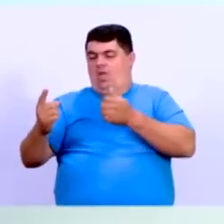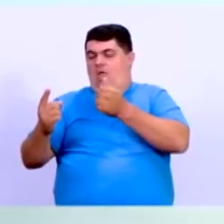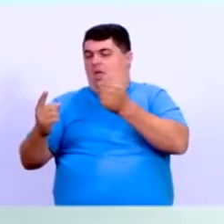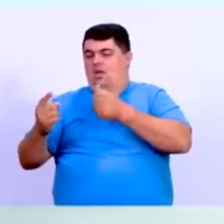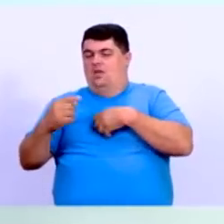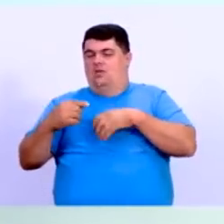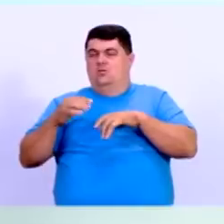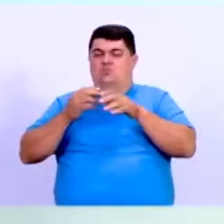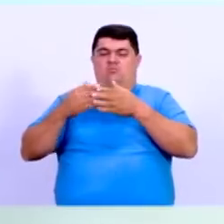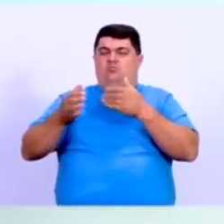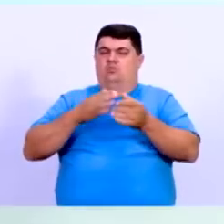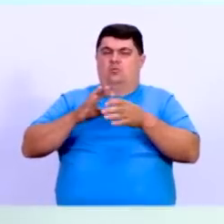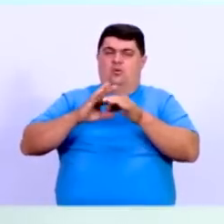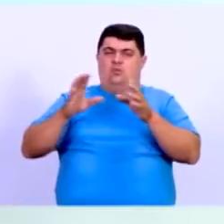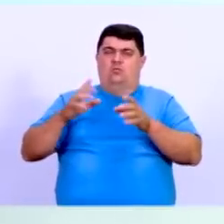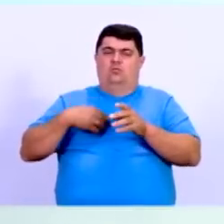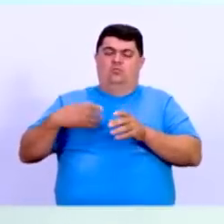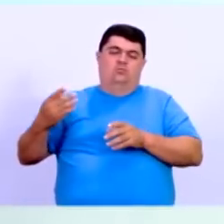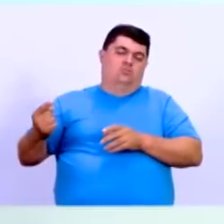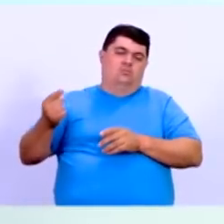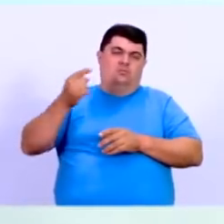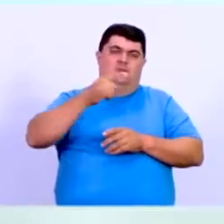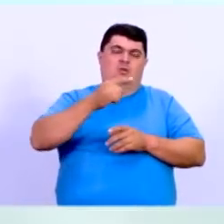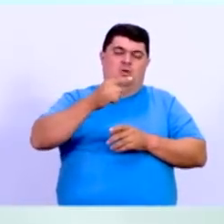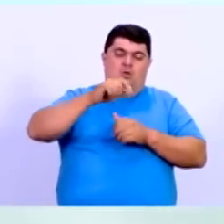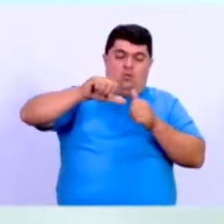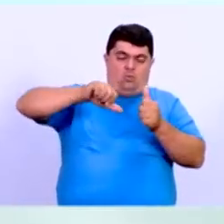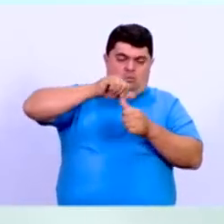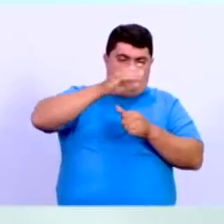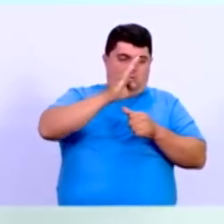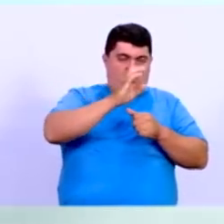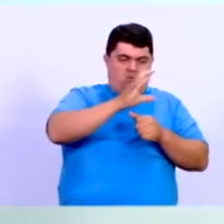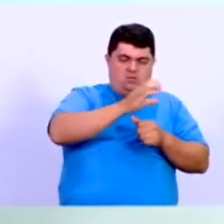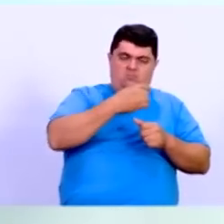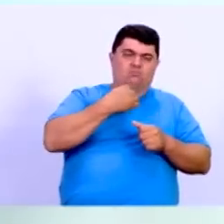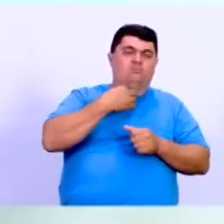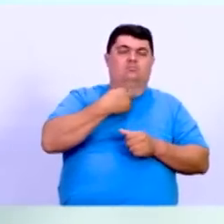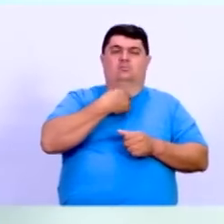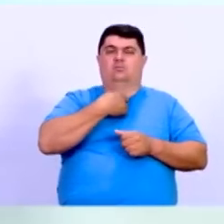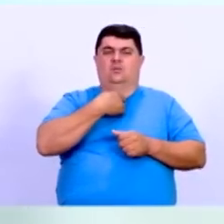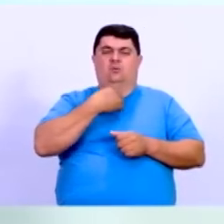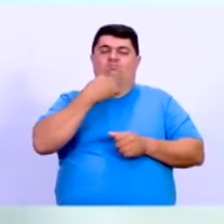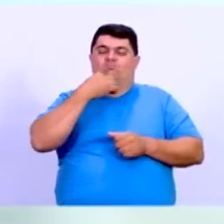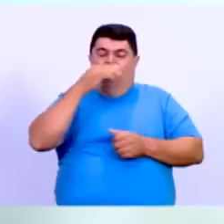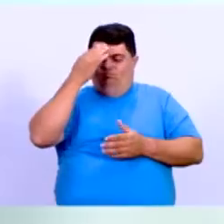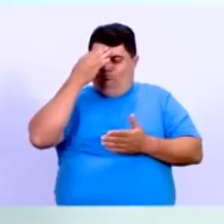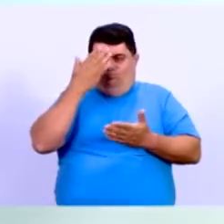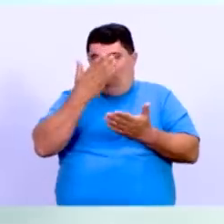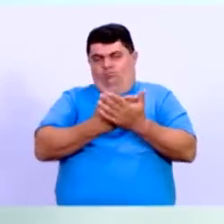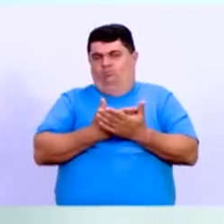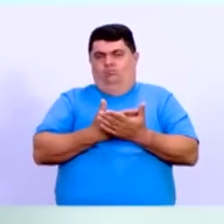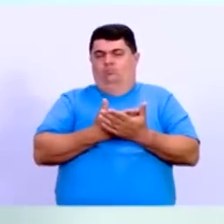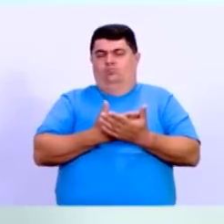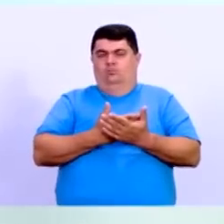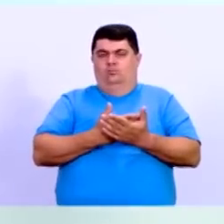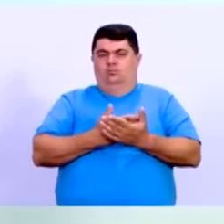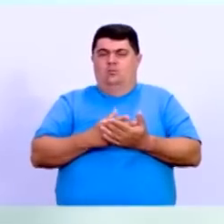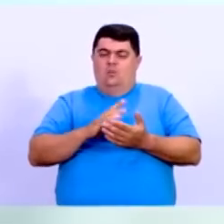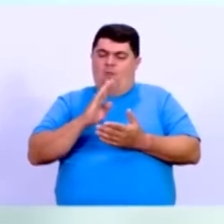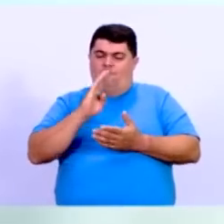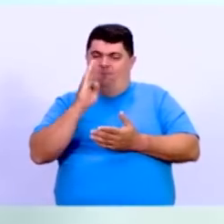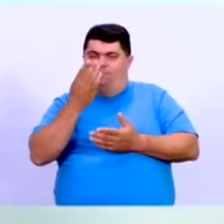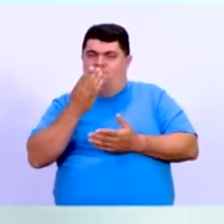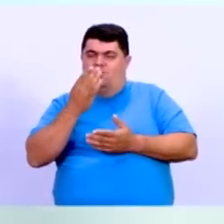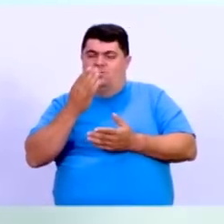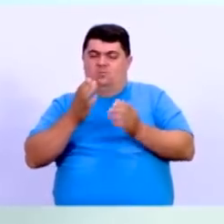de repente nesse percurso a letra A ela vai ser alterada para a letra B, C. Então você perdeu a confiabilidade dessa transmissão da